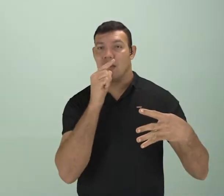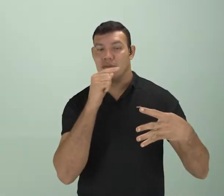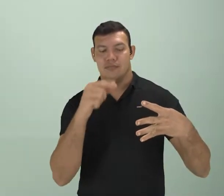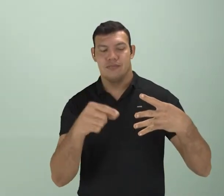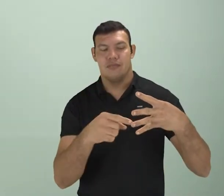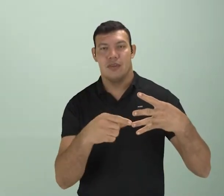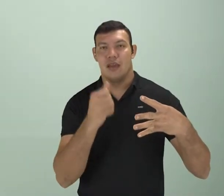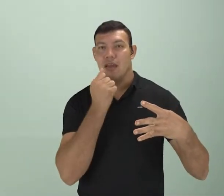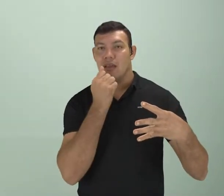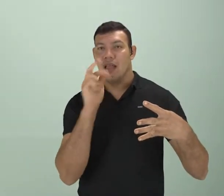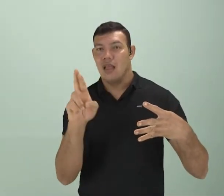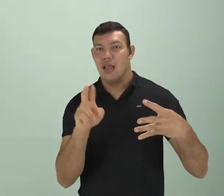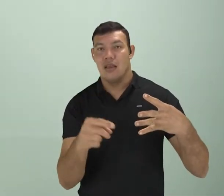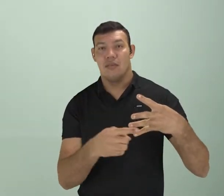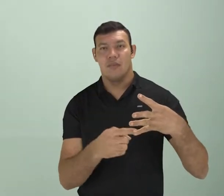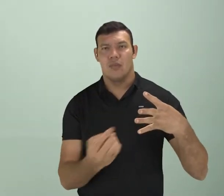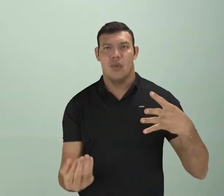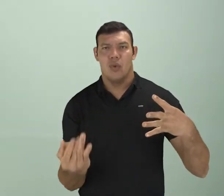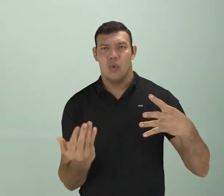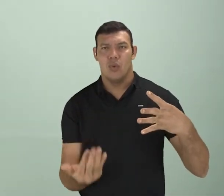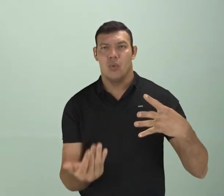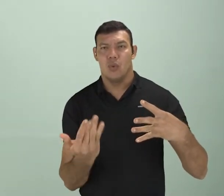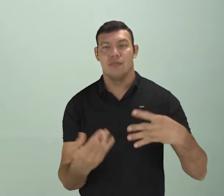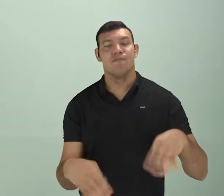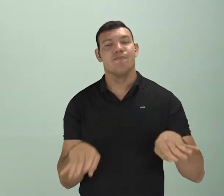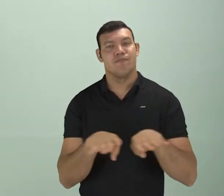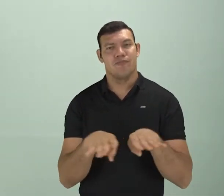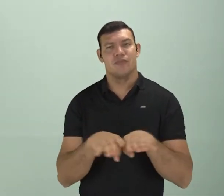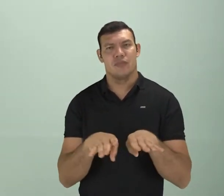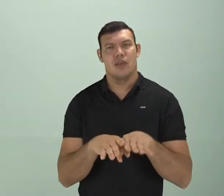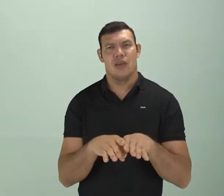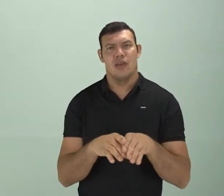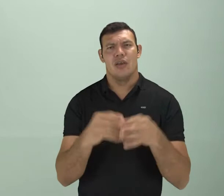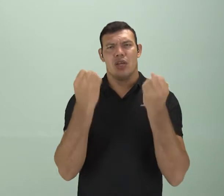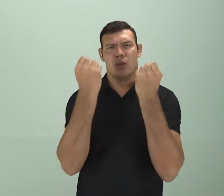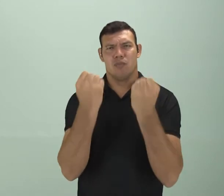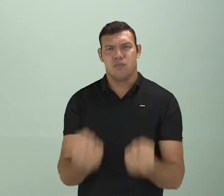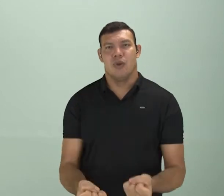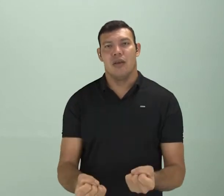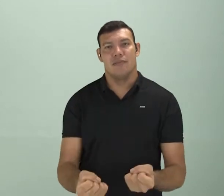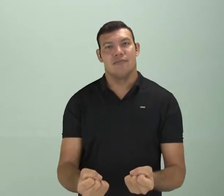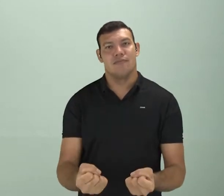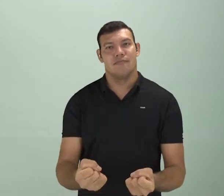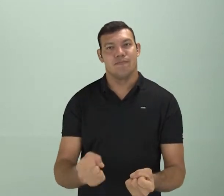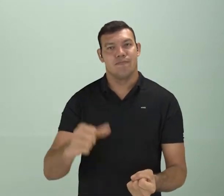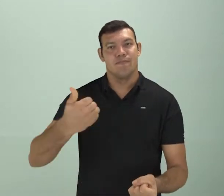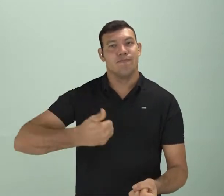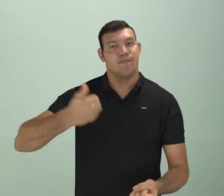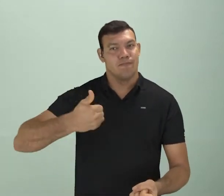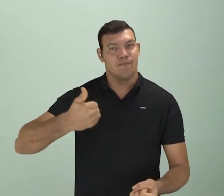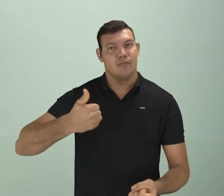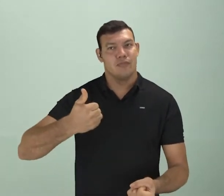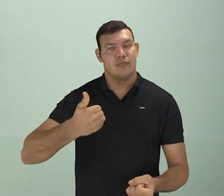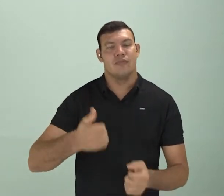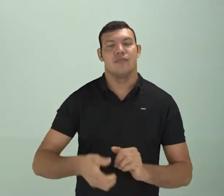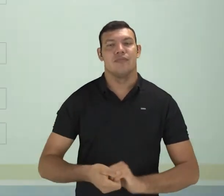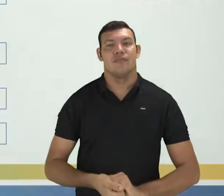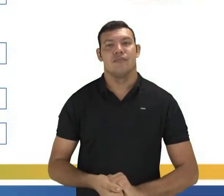natural que isso acontecesse e ele também pensava que o mais pesado cair é primeiro certo